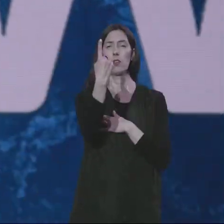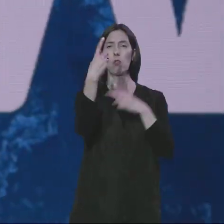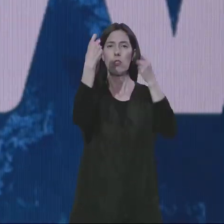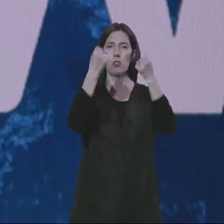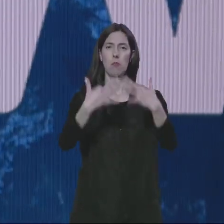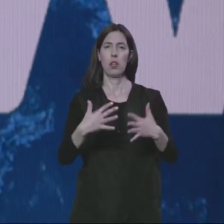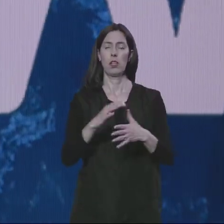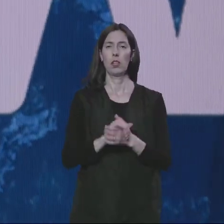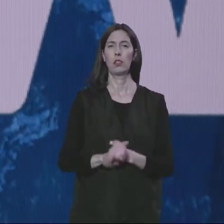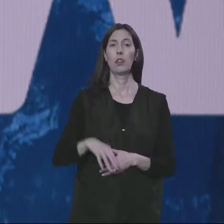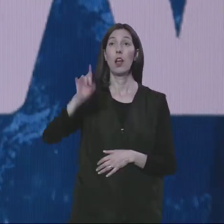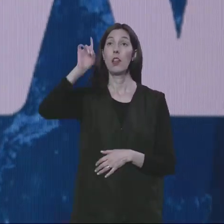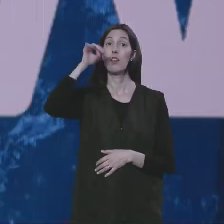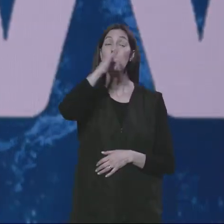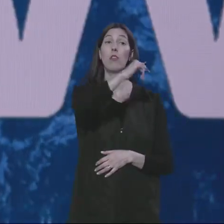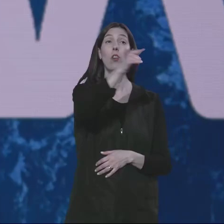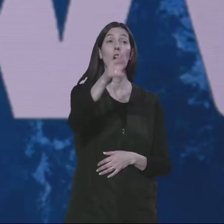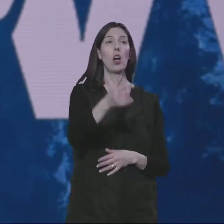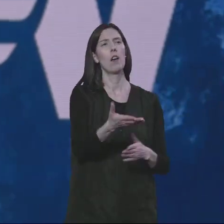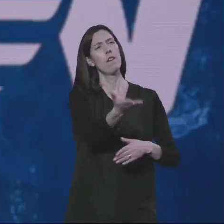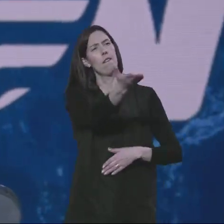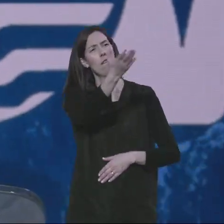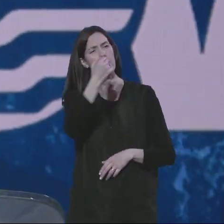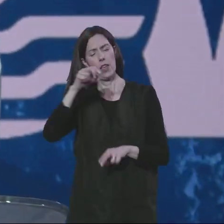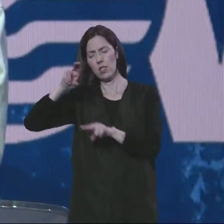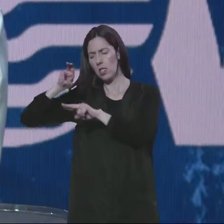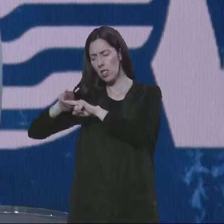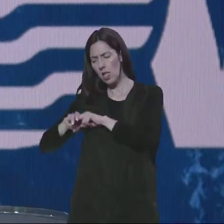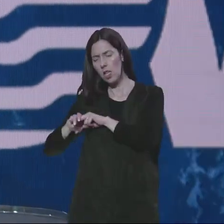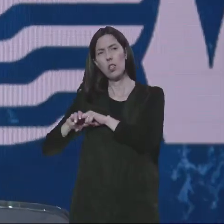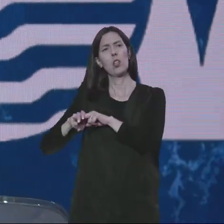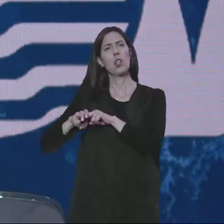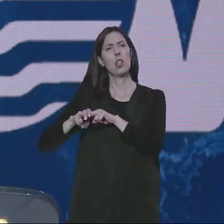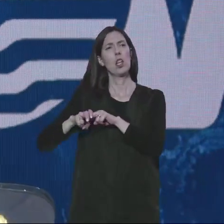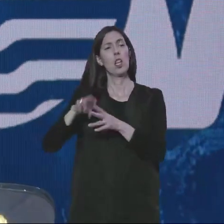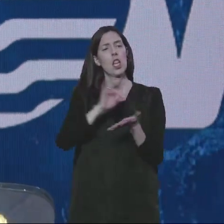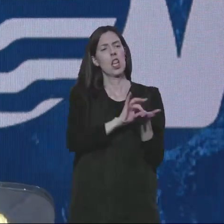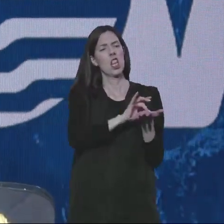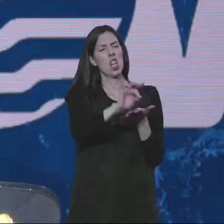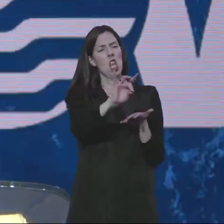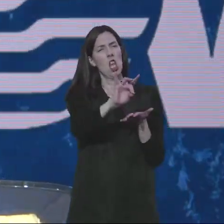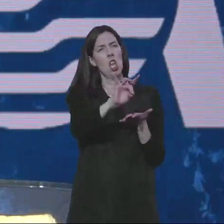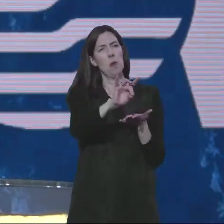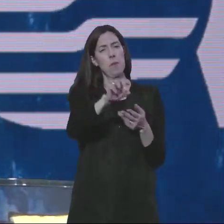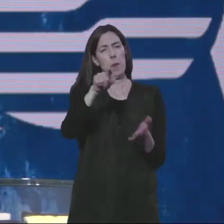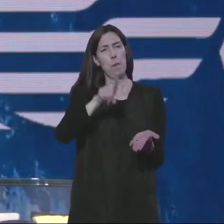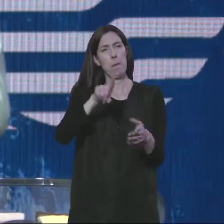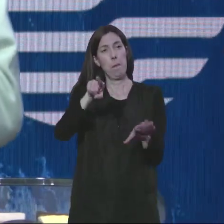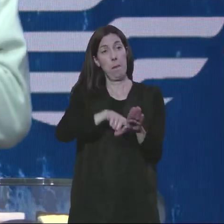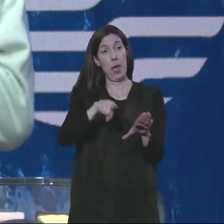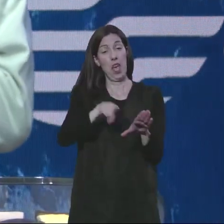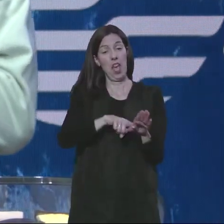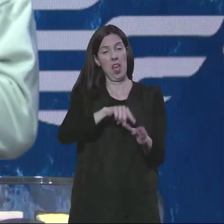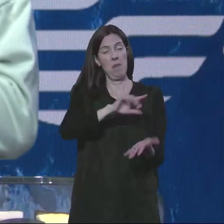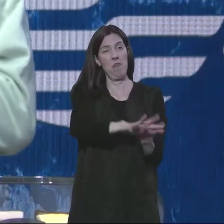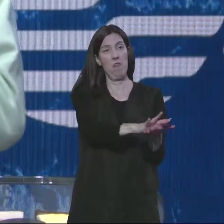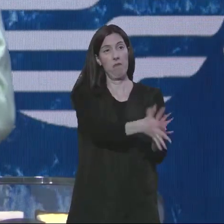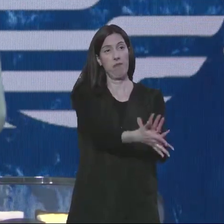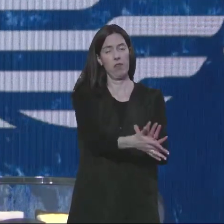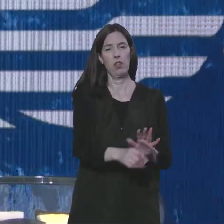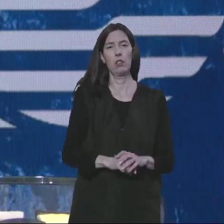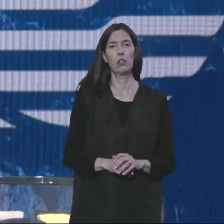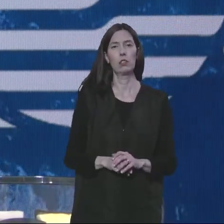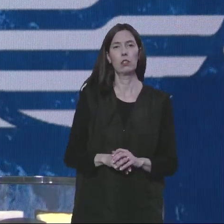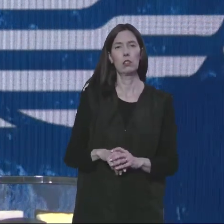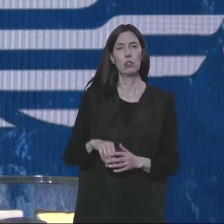Deus disse assim: senta-te ao meu lado para que eu coloque os seus inimigos debaixo dos seus pés. Deus está falando isso